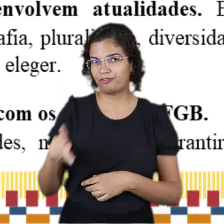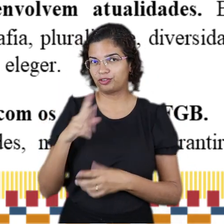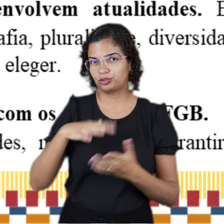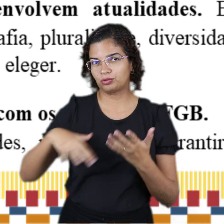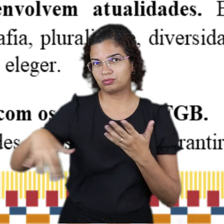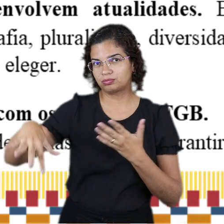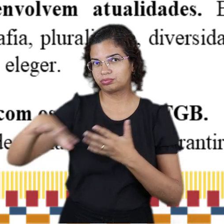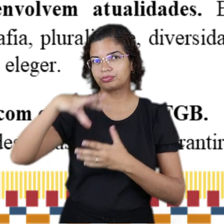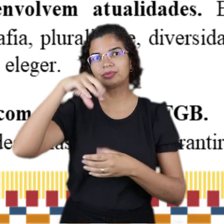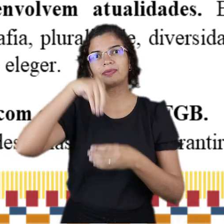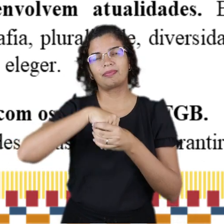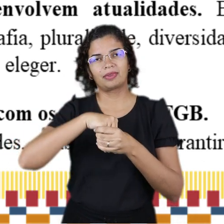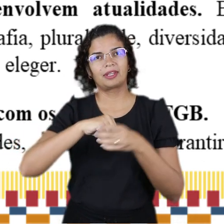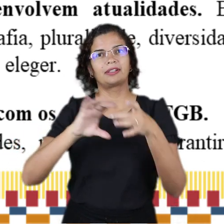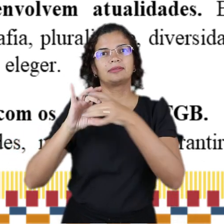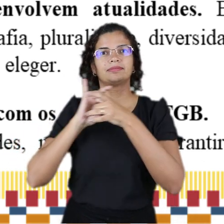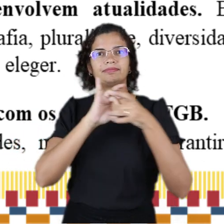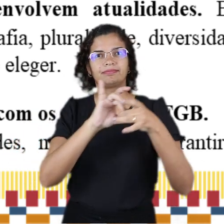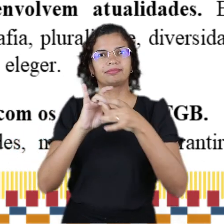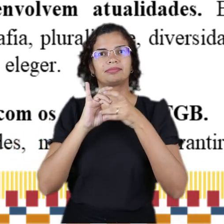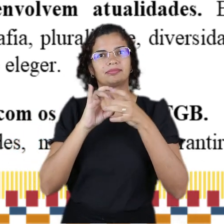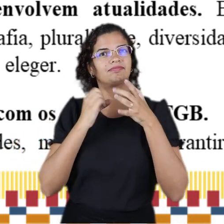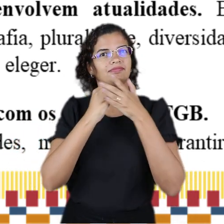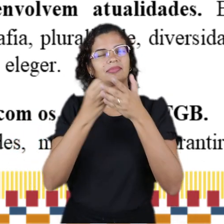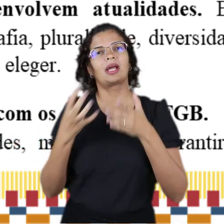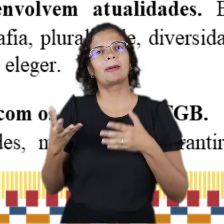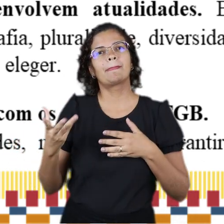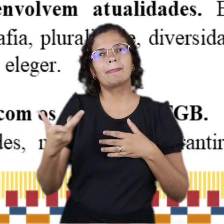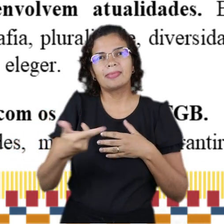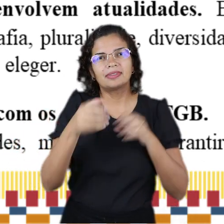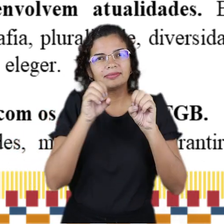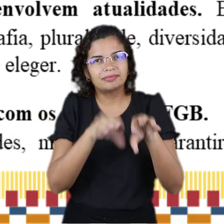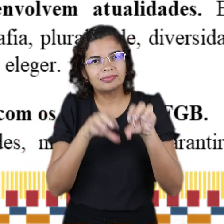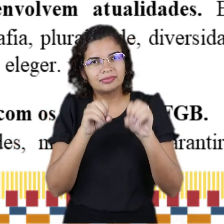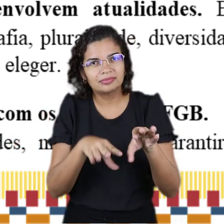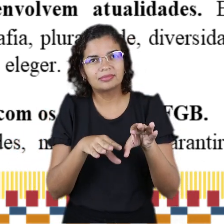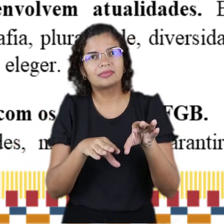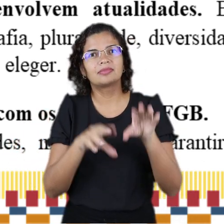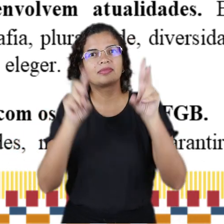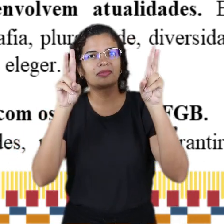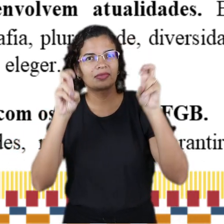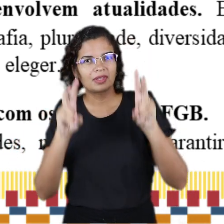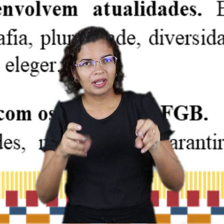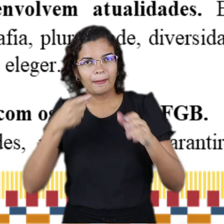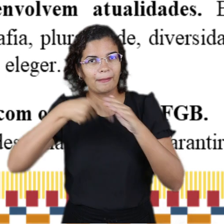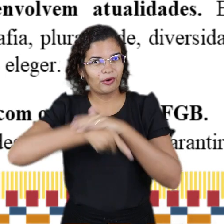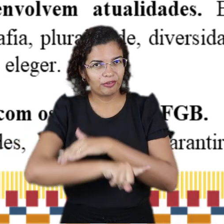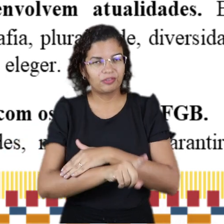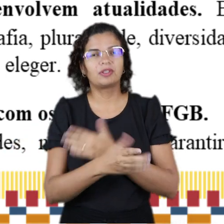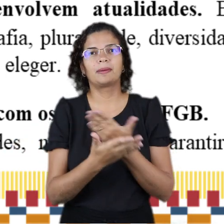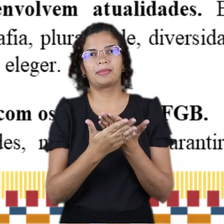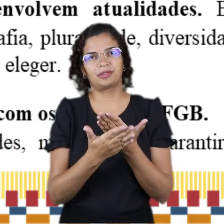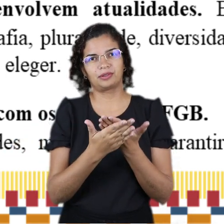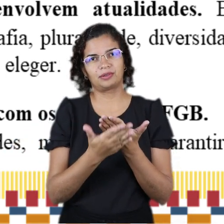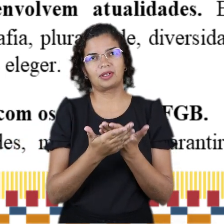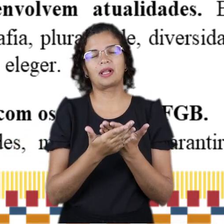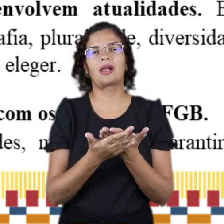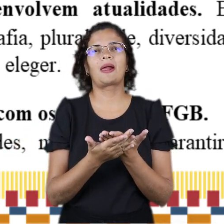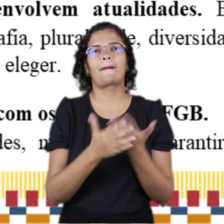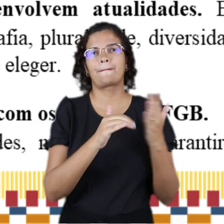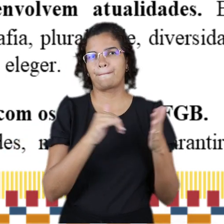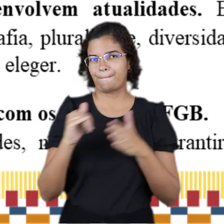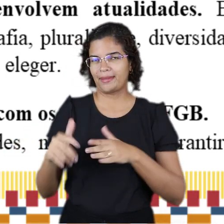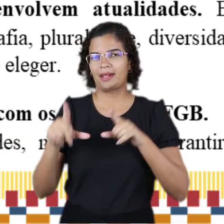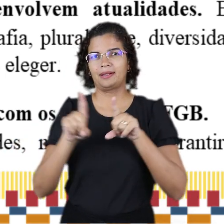integrado de ciências humanas e linguagem, né, então aqui ele vai nos ajudar muito no mapeamento do